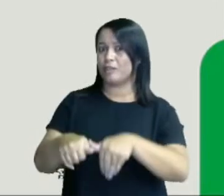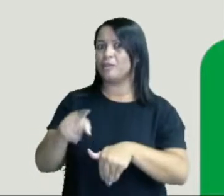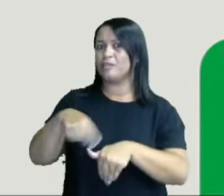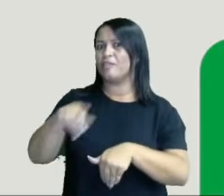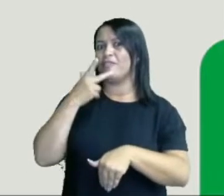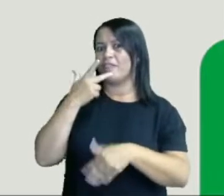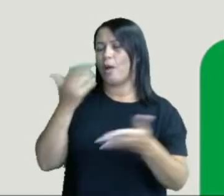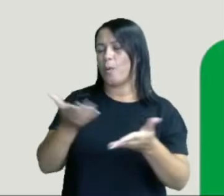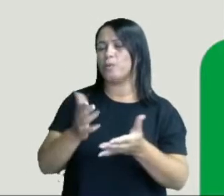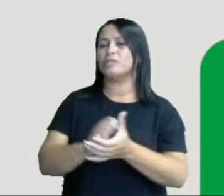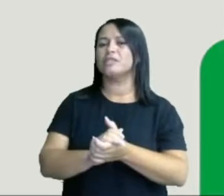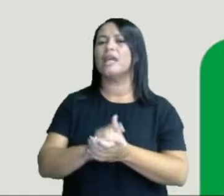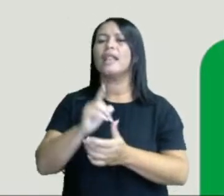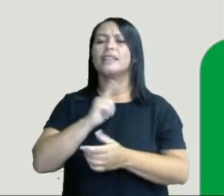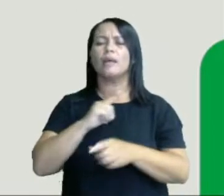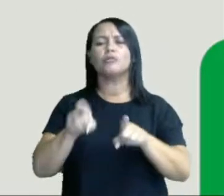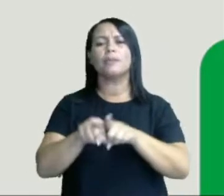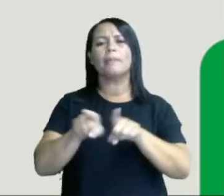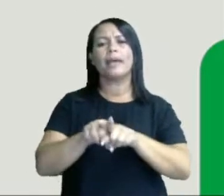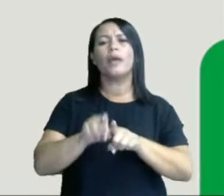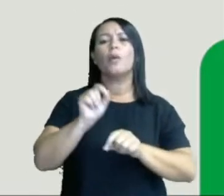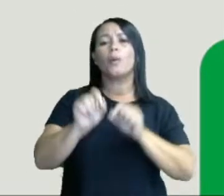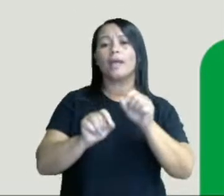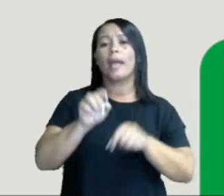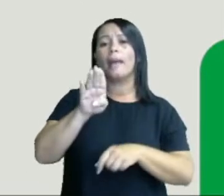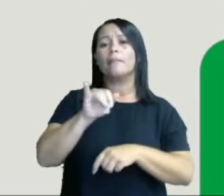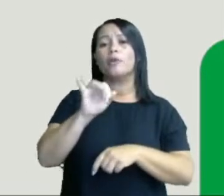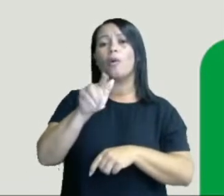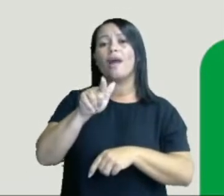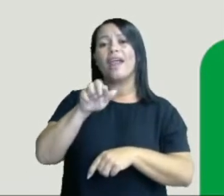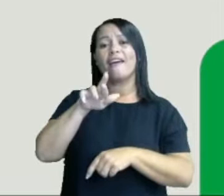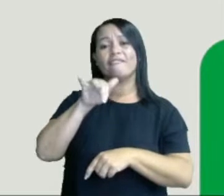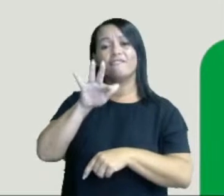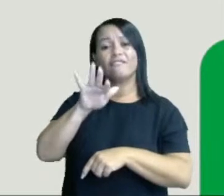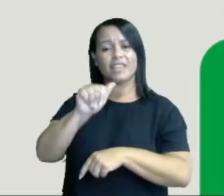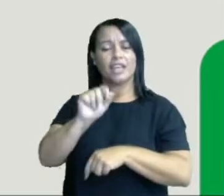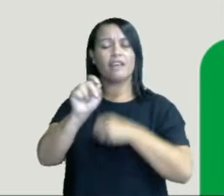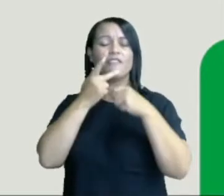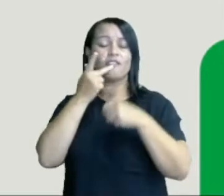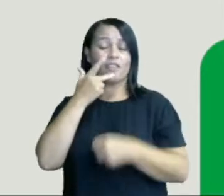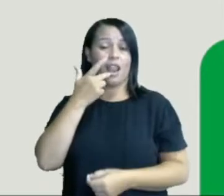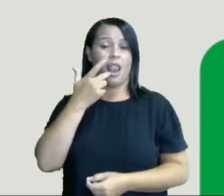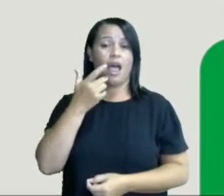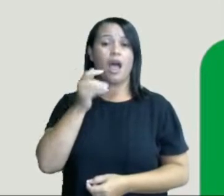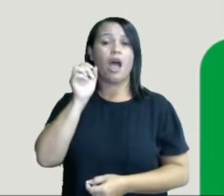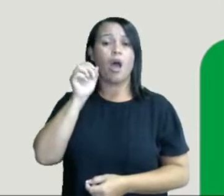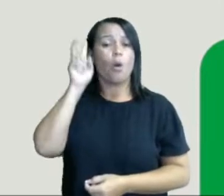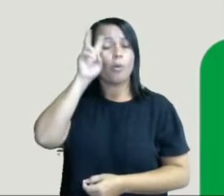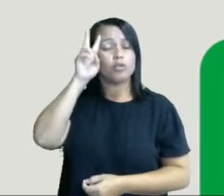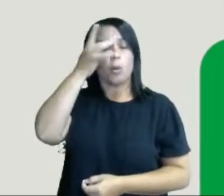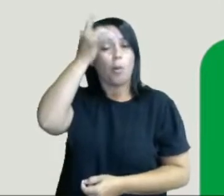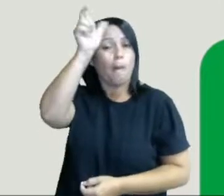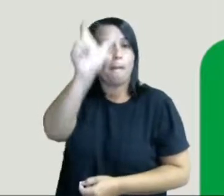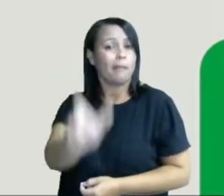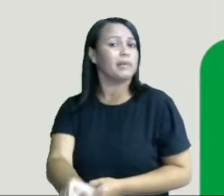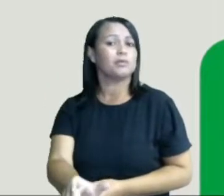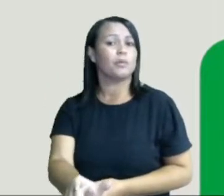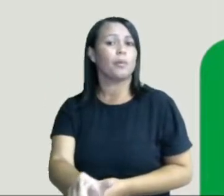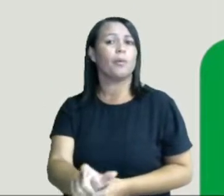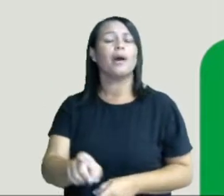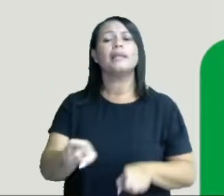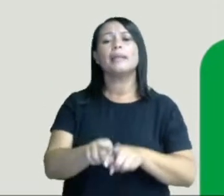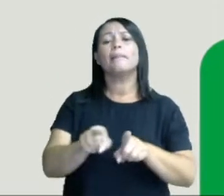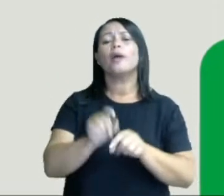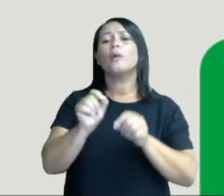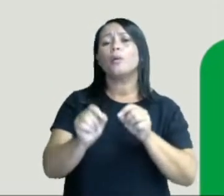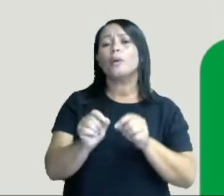hoje. Nós temos a biografia. A biografia vai contar a história de um indivíduo, de uma pessoa. E o